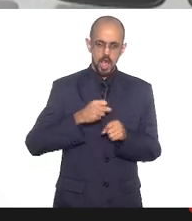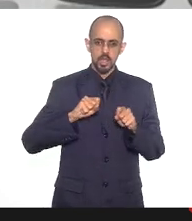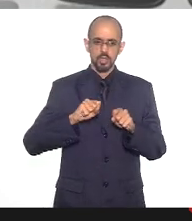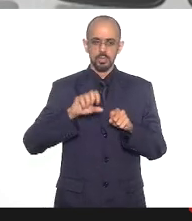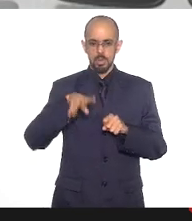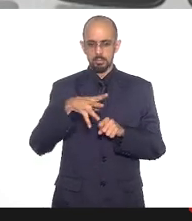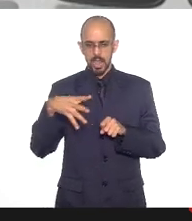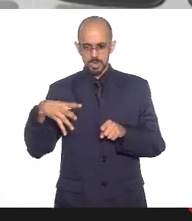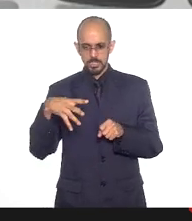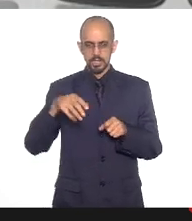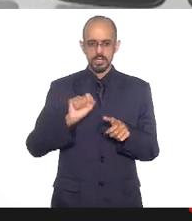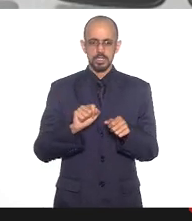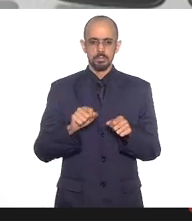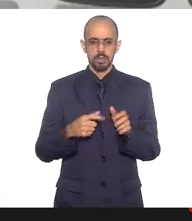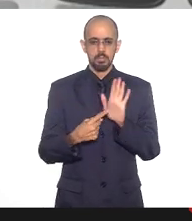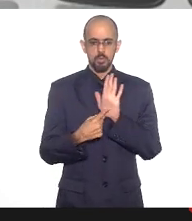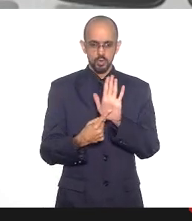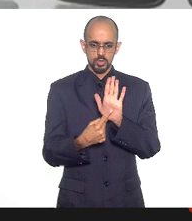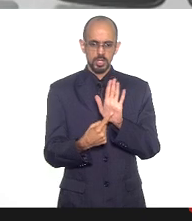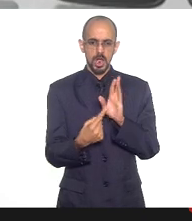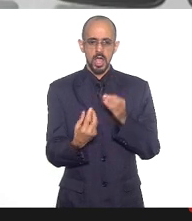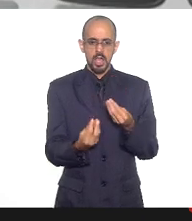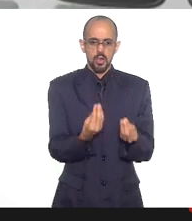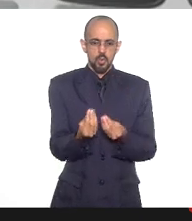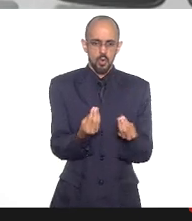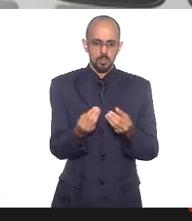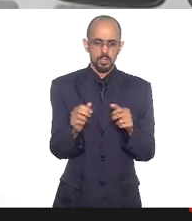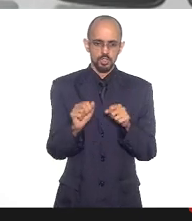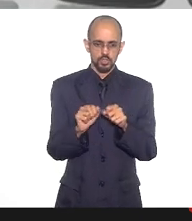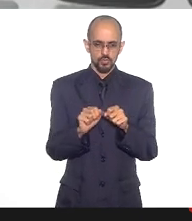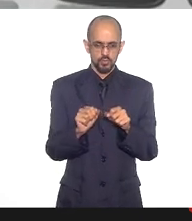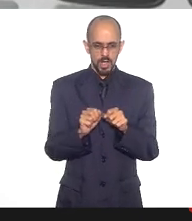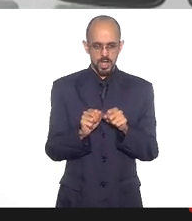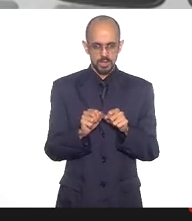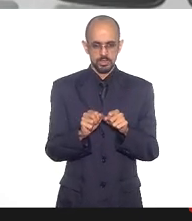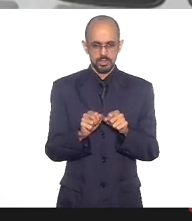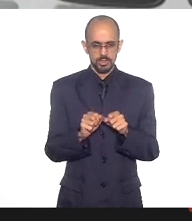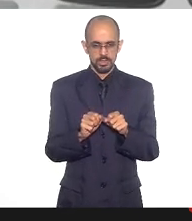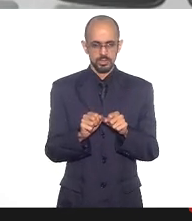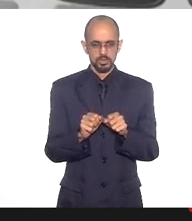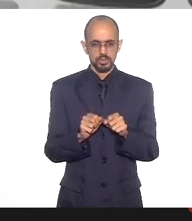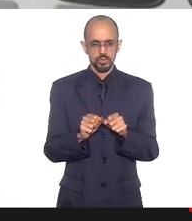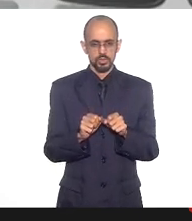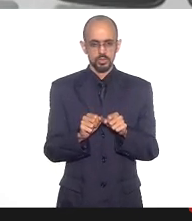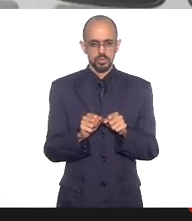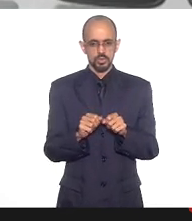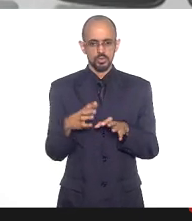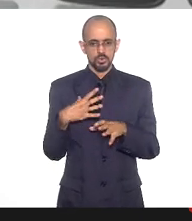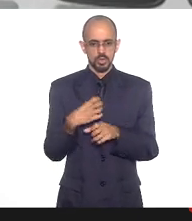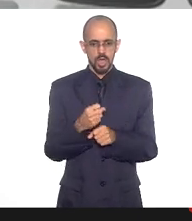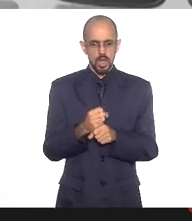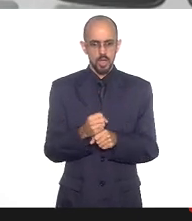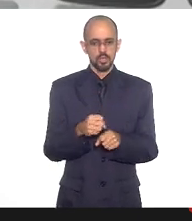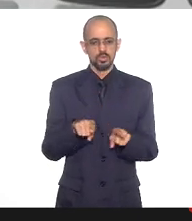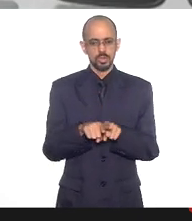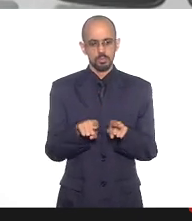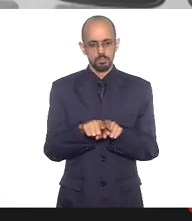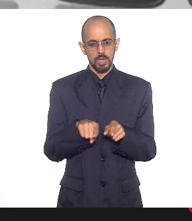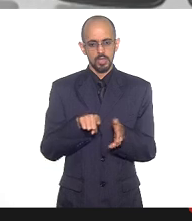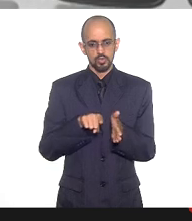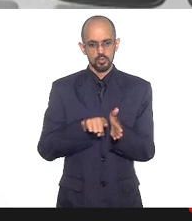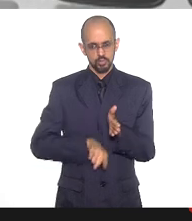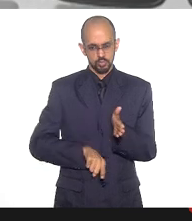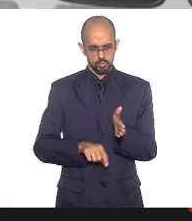dá os reflexos entre a remuneração e a dedutibilidade de quem paga essa remuneração e a